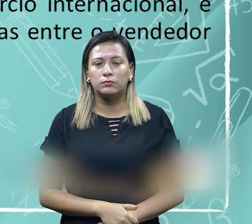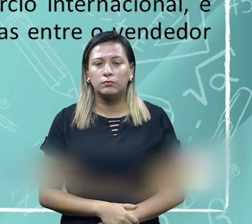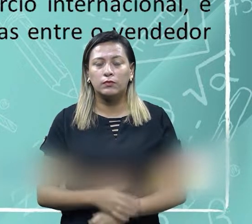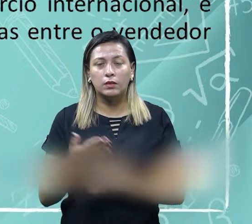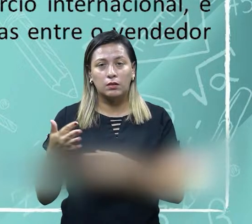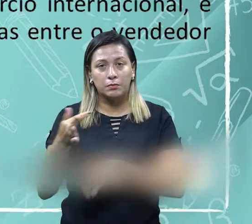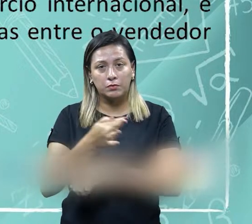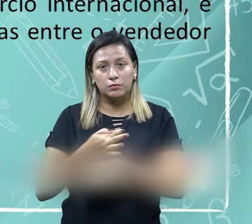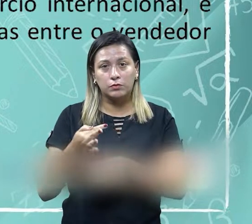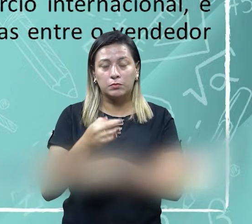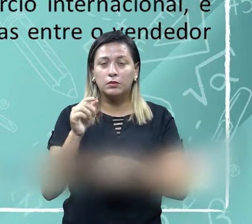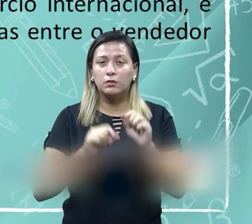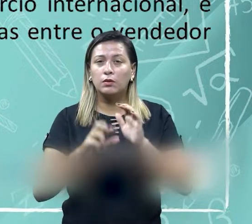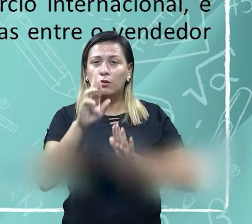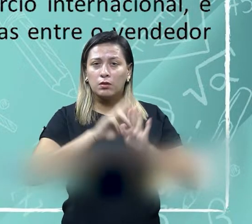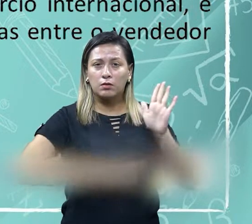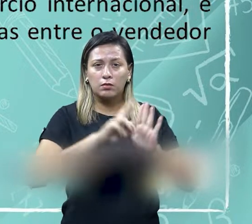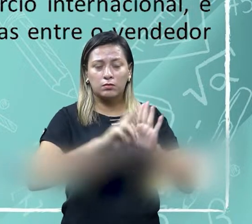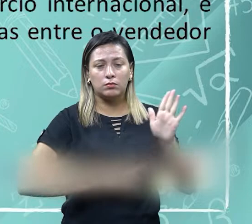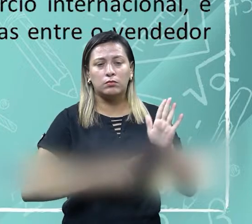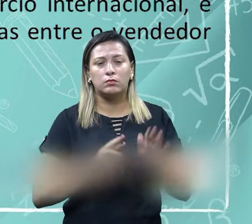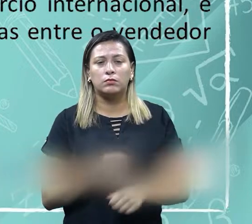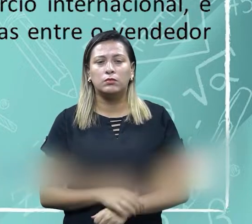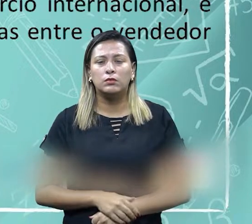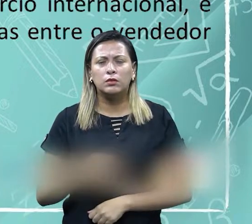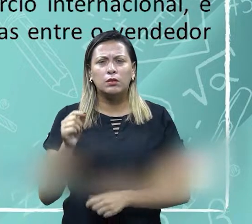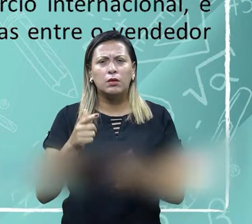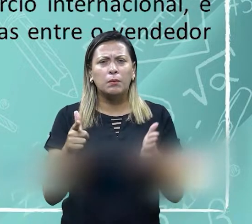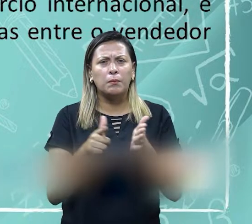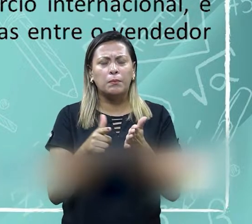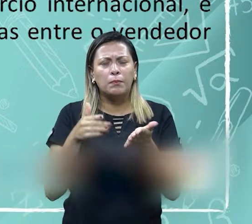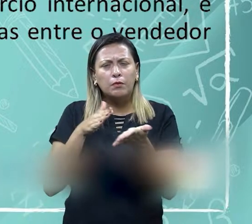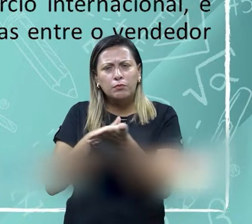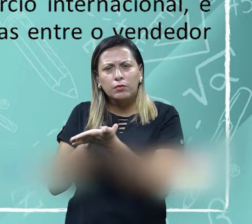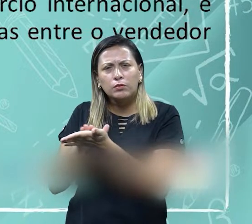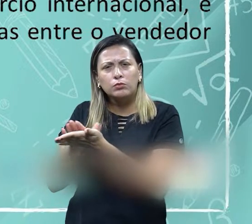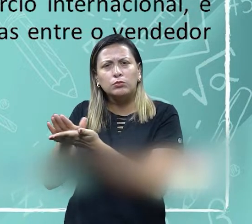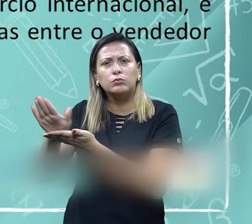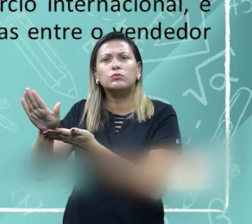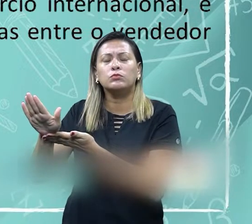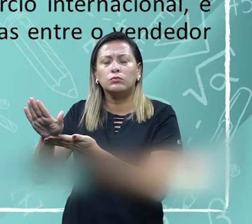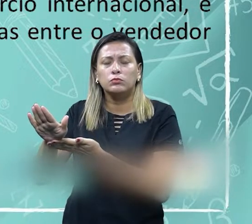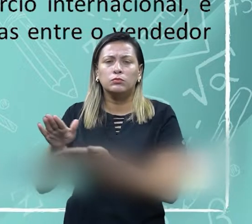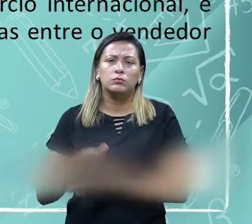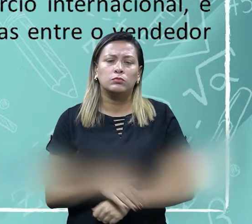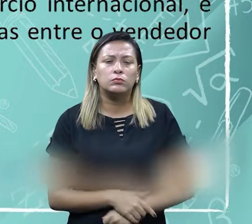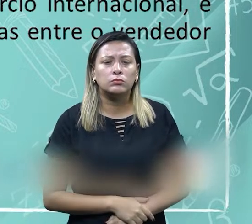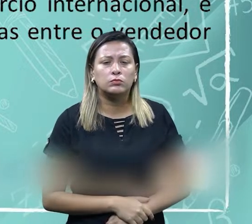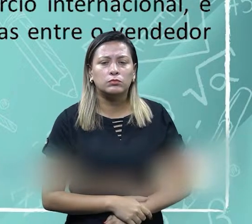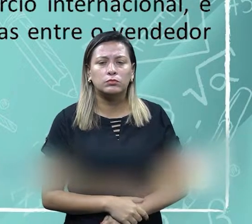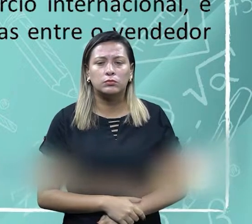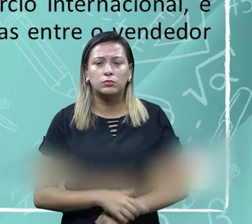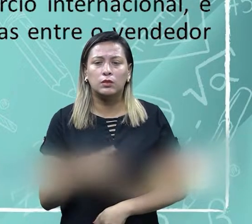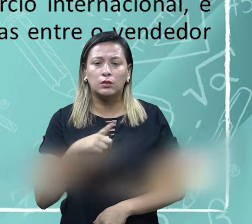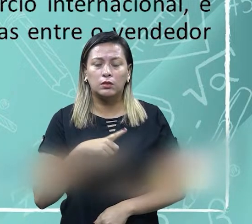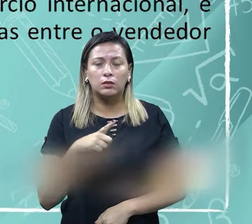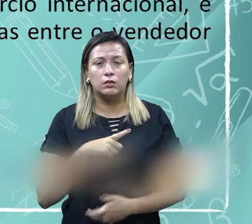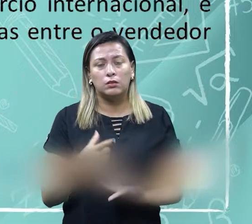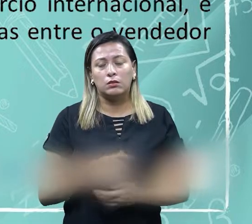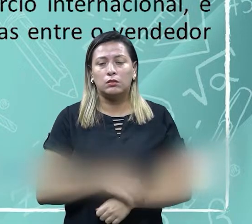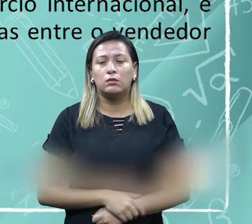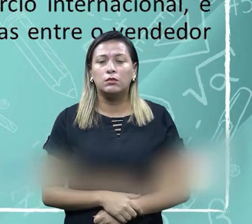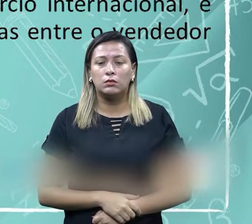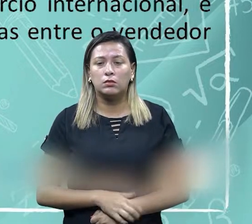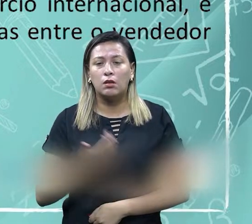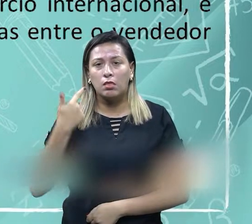de formalizar, é um relatório ou uma fatura, né, na qual ela é emitida geralmente numa língua estrangeira,